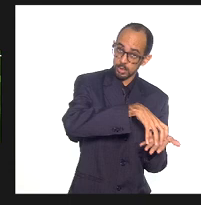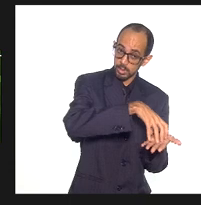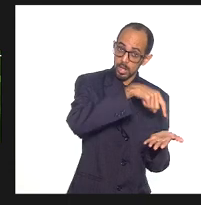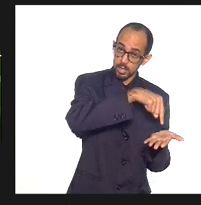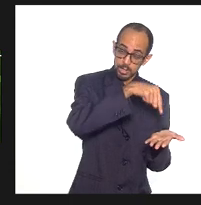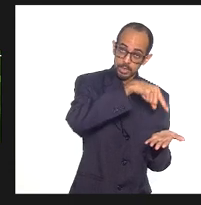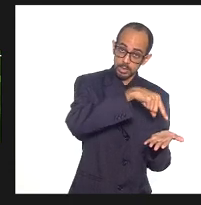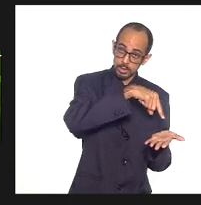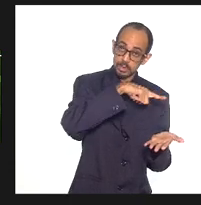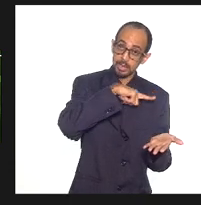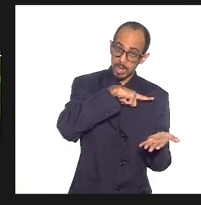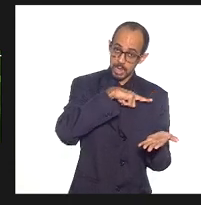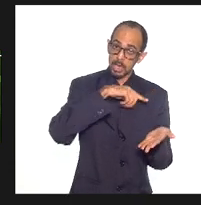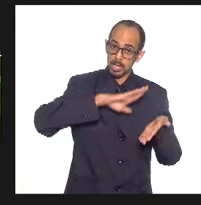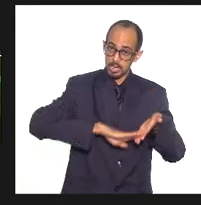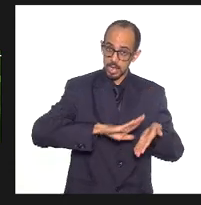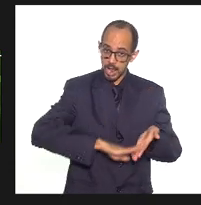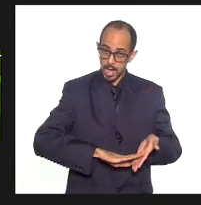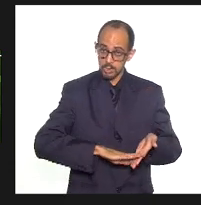gasto, nós temos